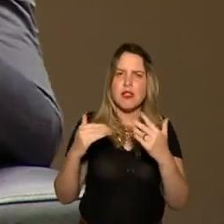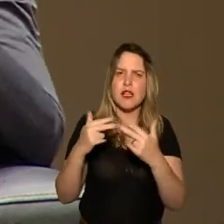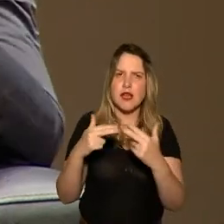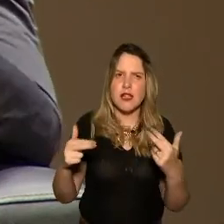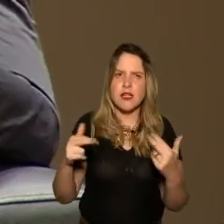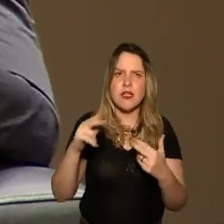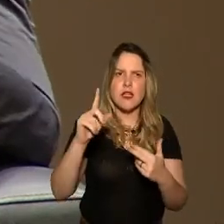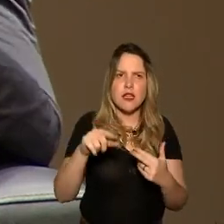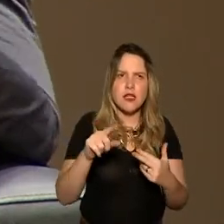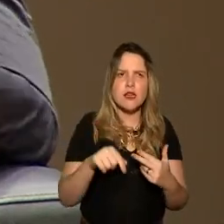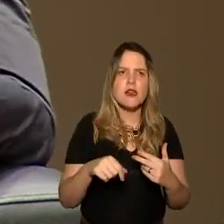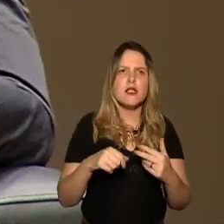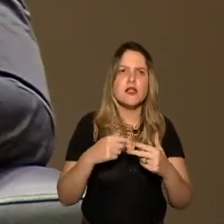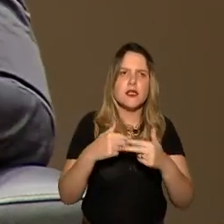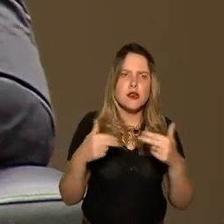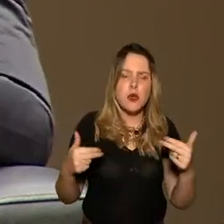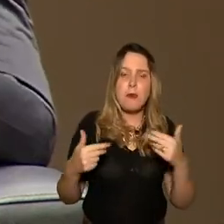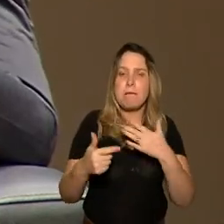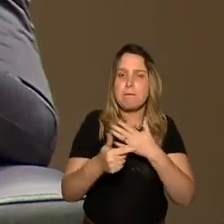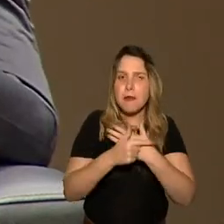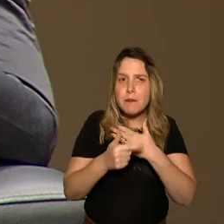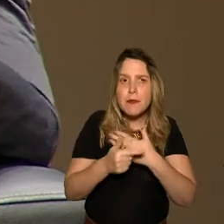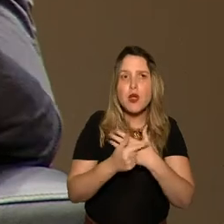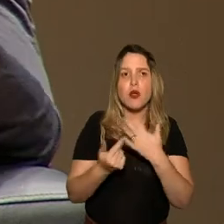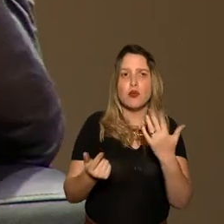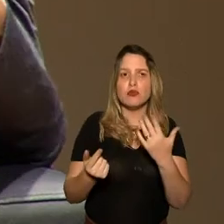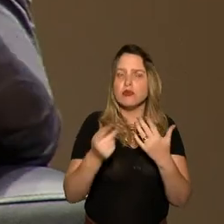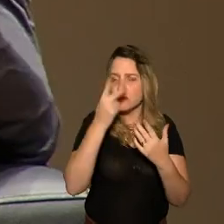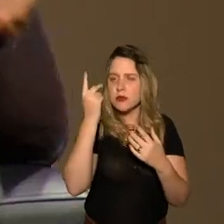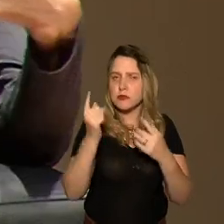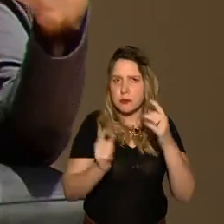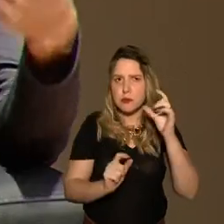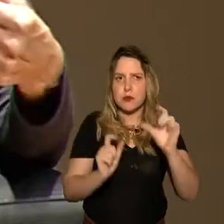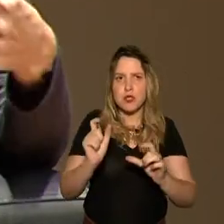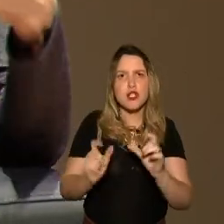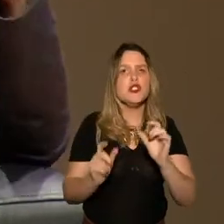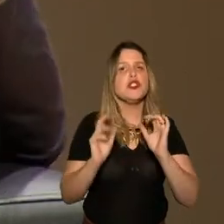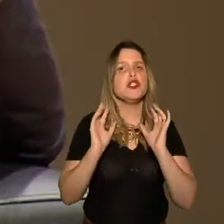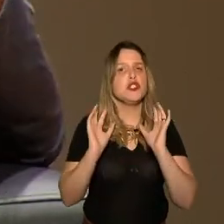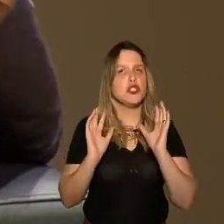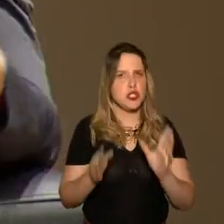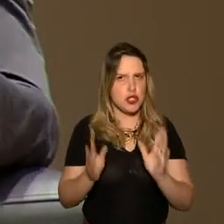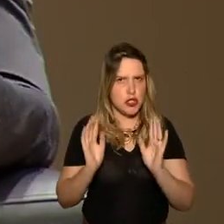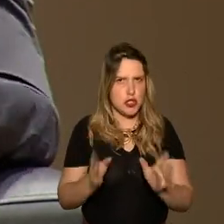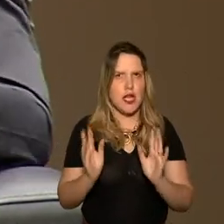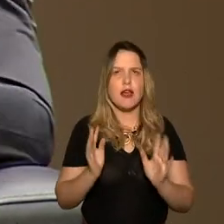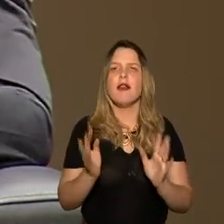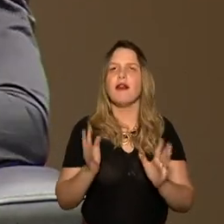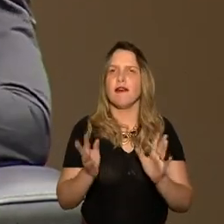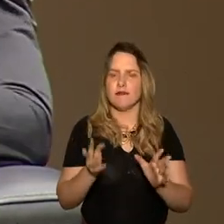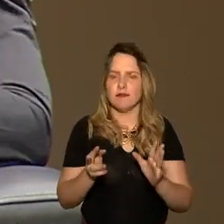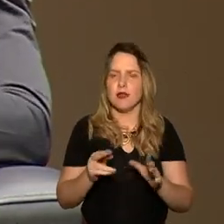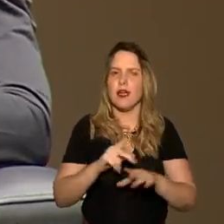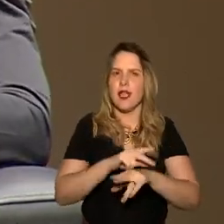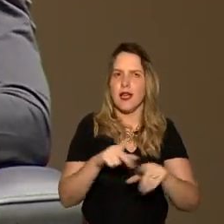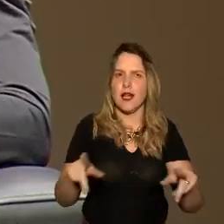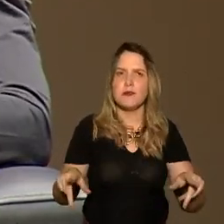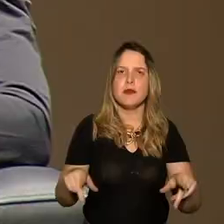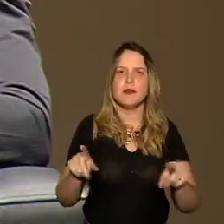aqui é né um papel de uma instituição também é deixar esse espaço para que Essas manifestações